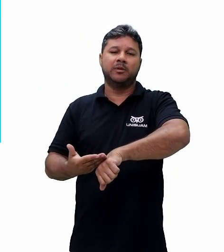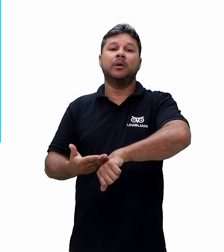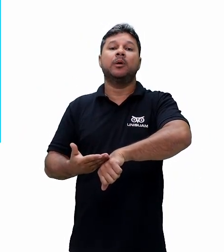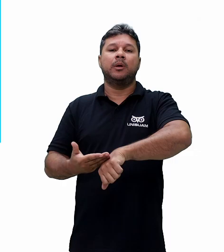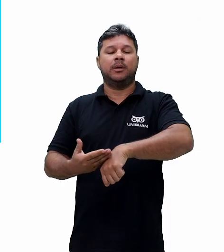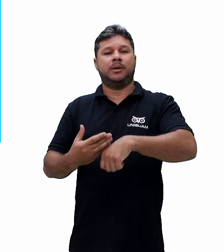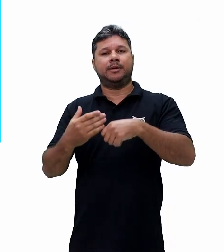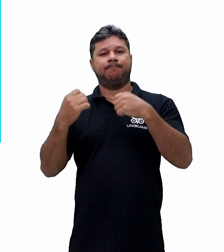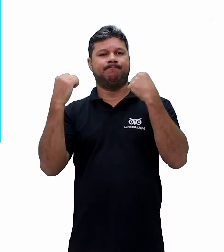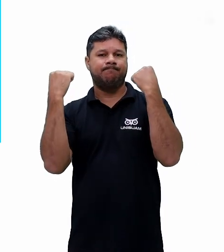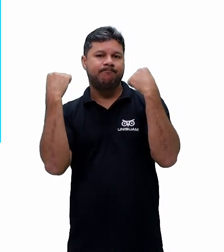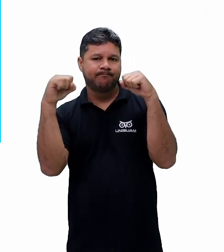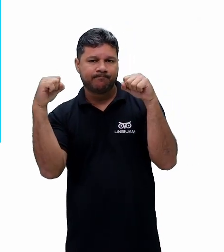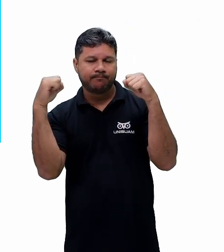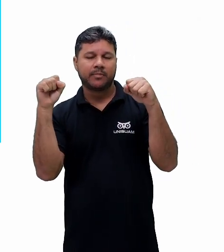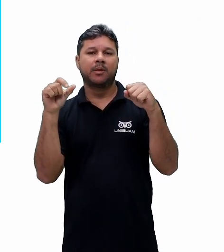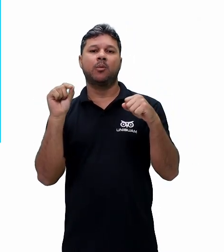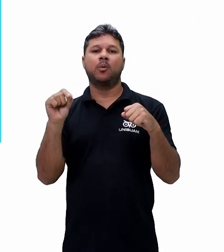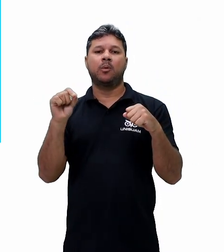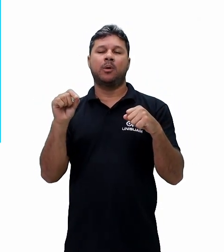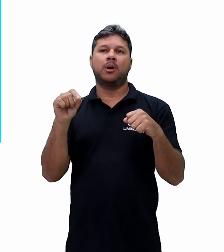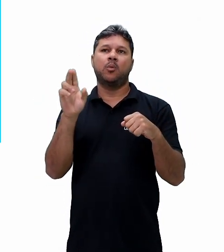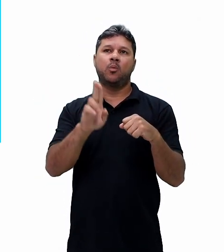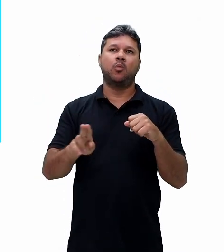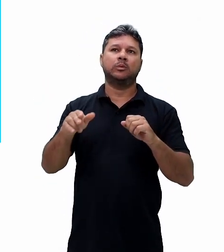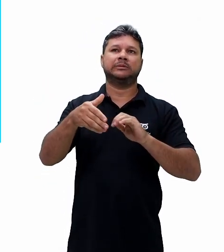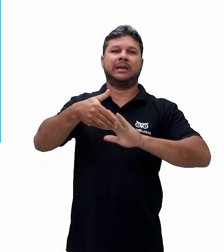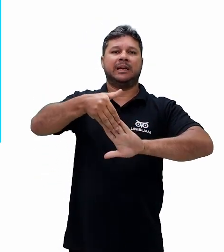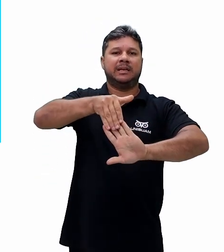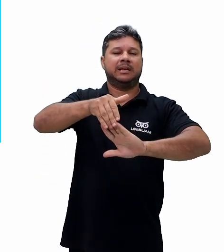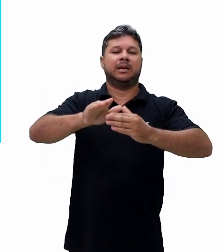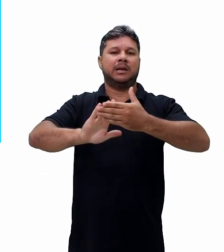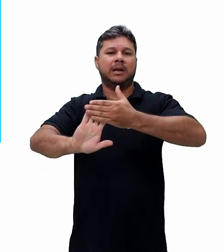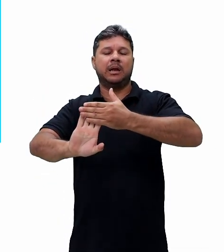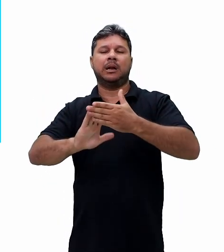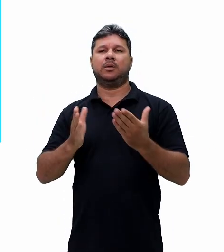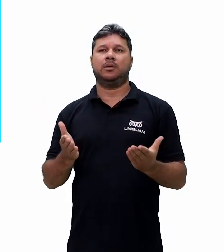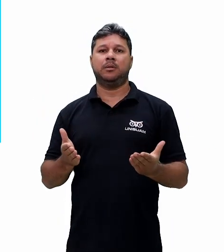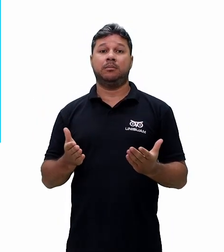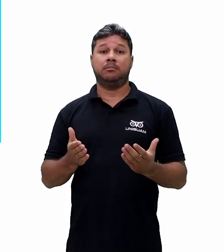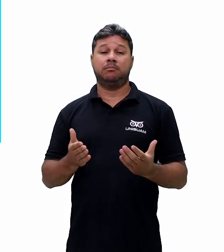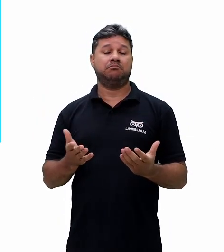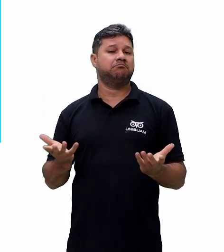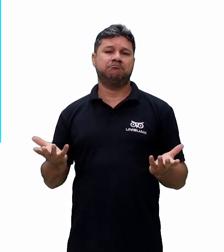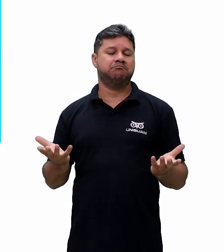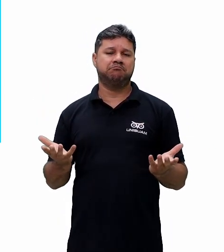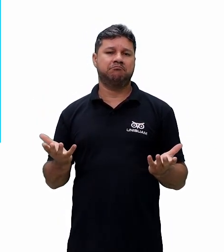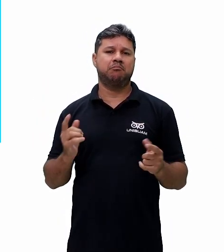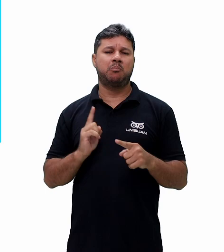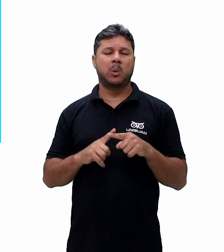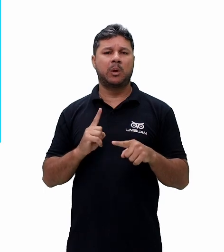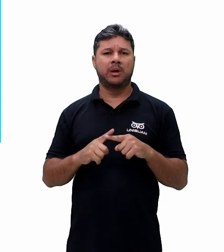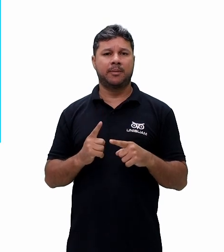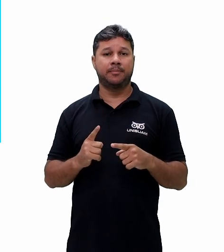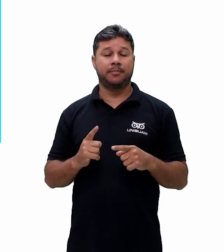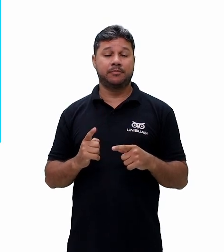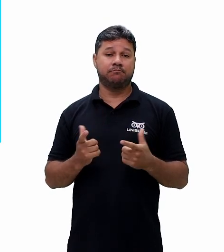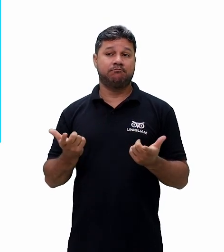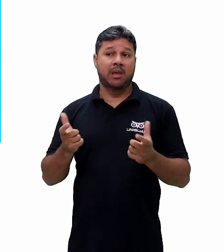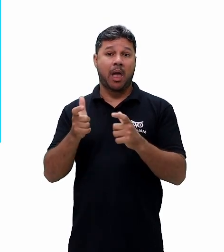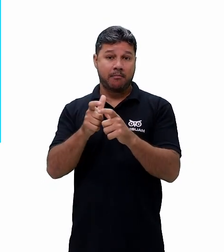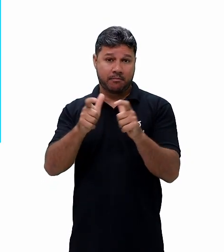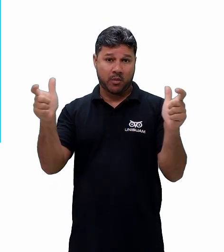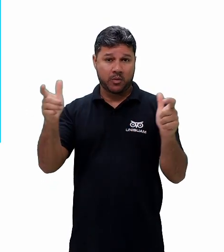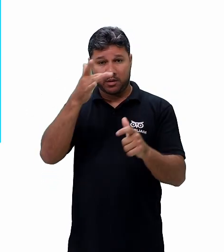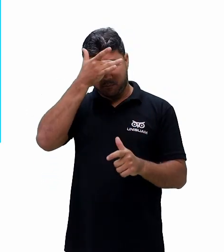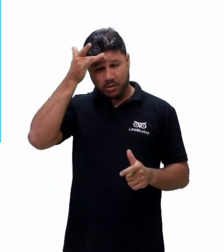de realizar exercícios de alongamento? Bom, na prática, a grande